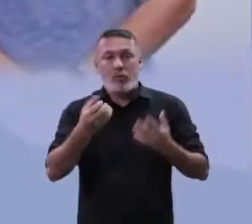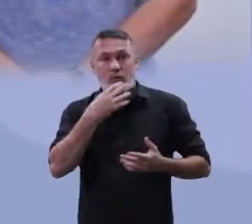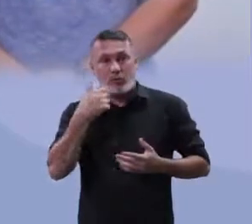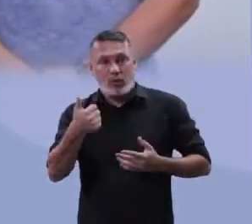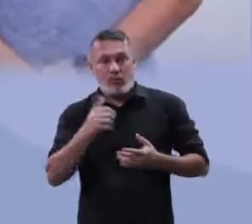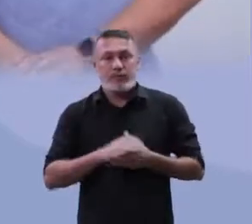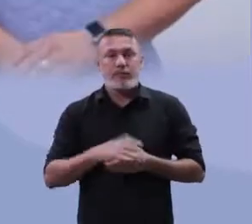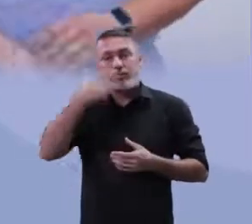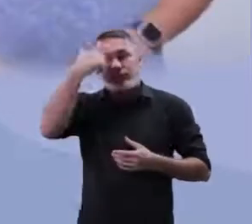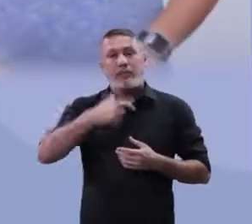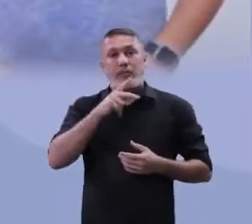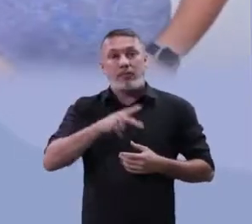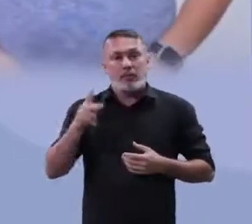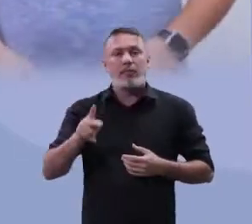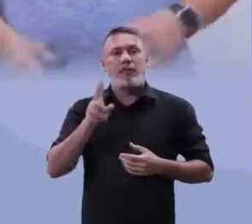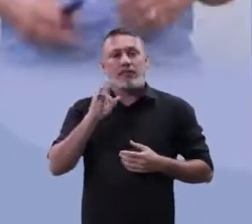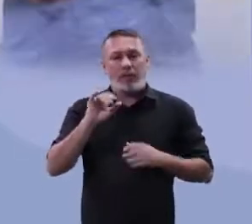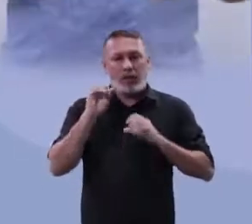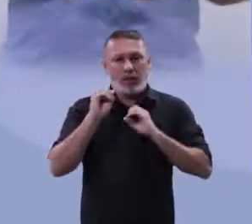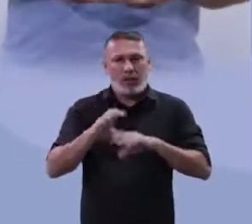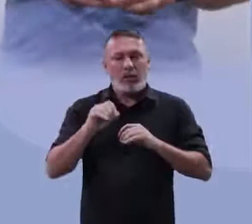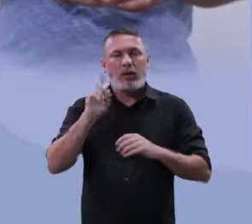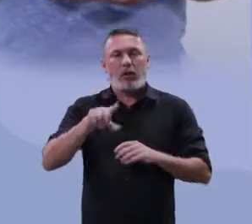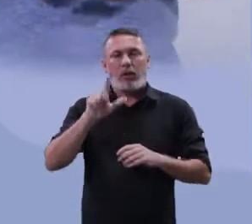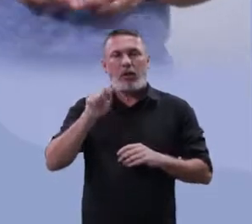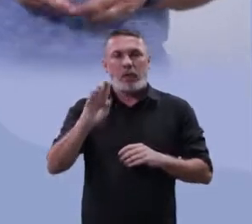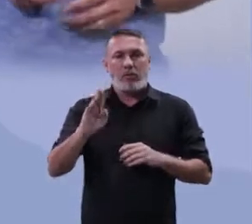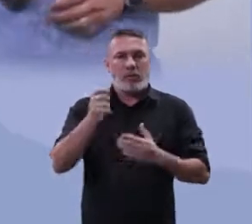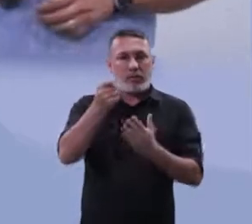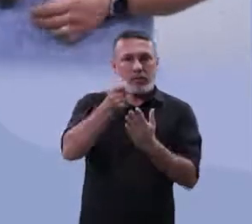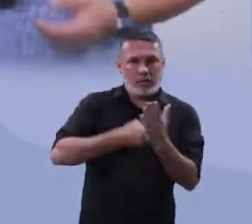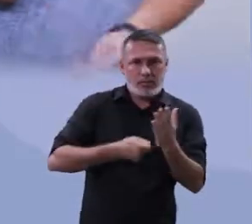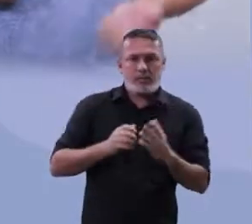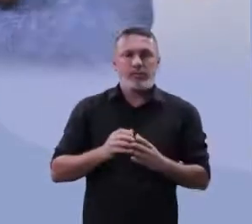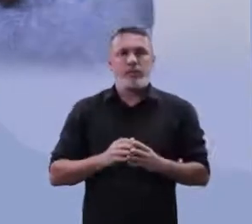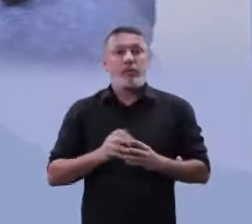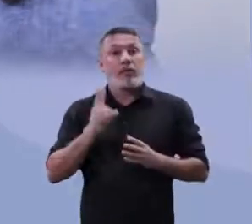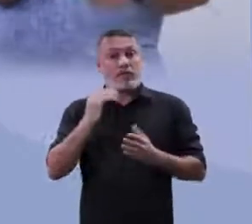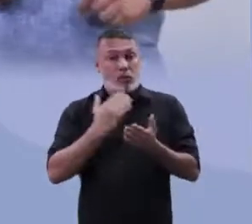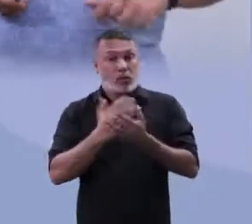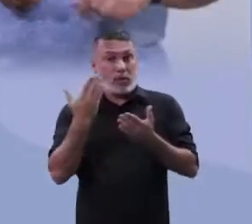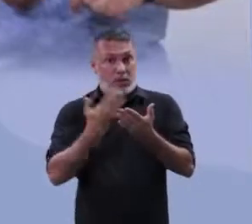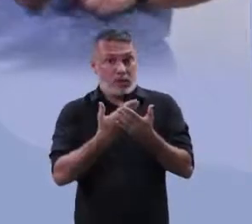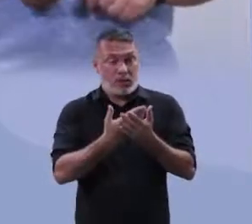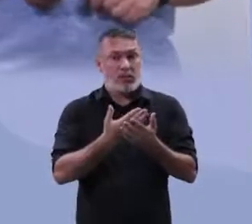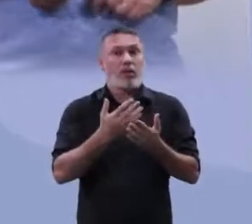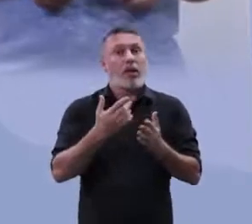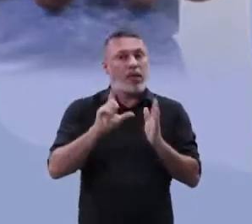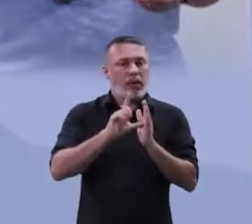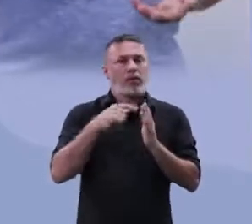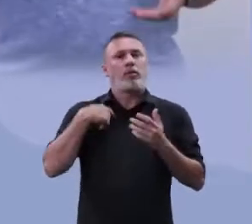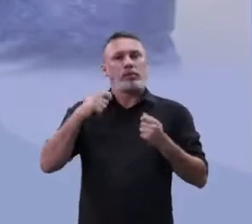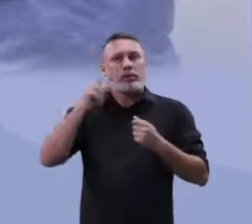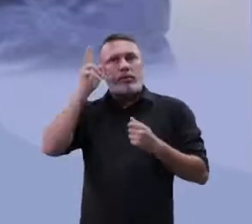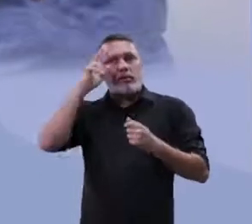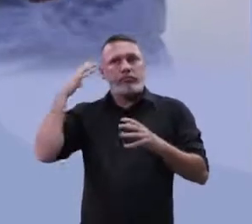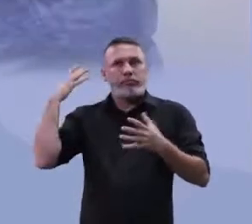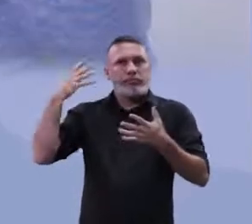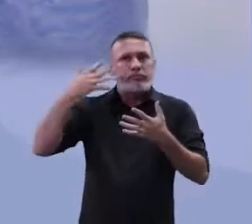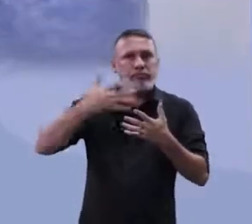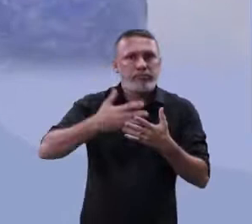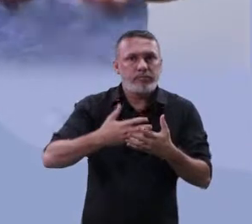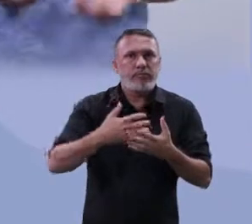Fala pessoal, tudo bem? Eu sou o R aqui para mais uma aula do nosso laboratório de redação. Antes de começar a aula de hoje, precisamos